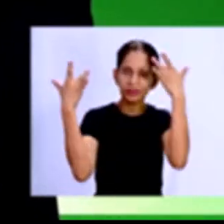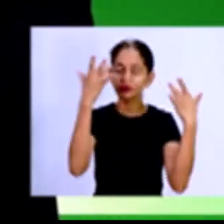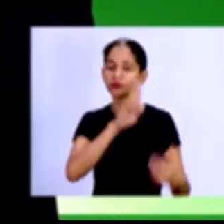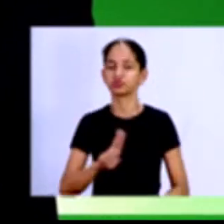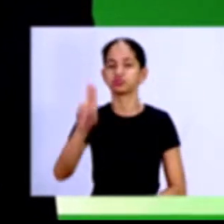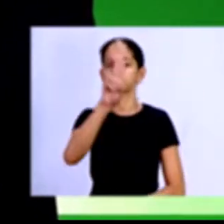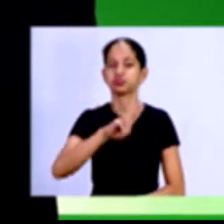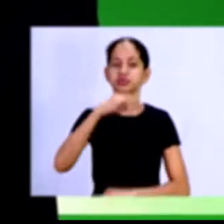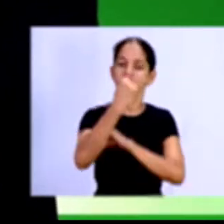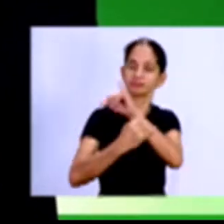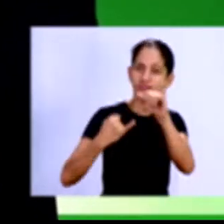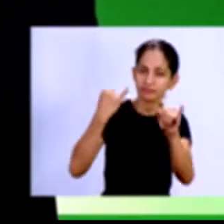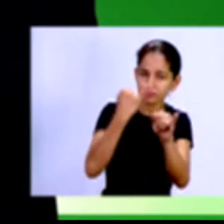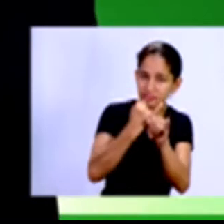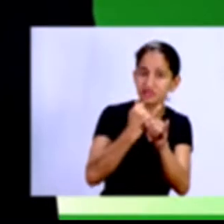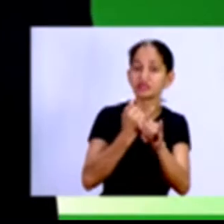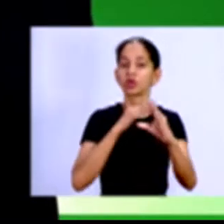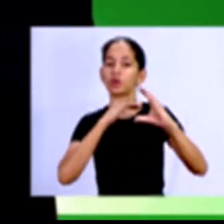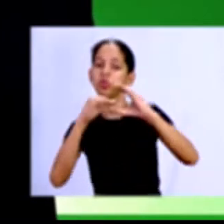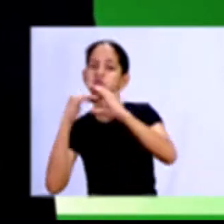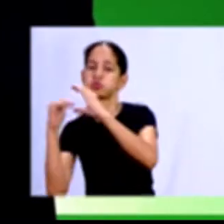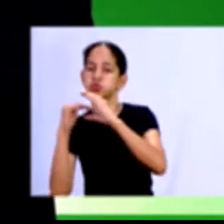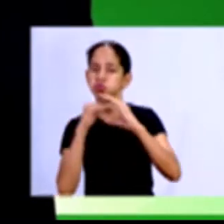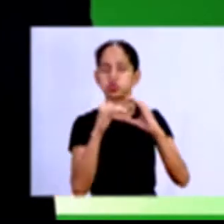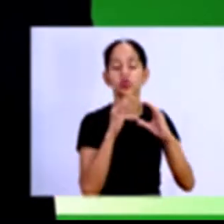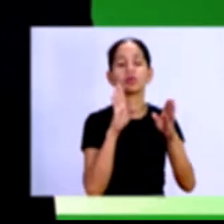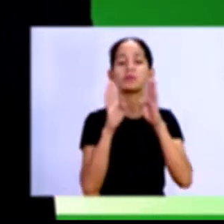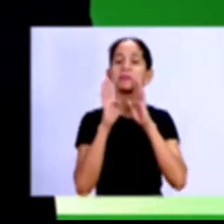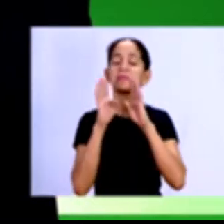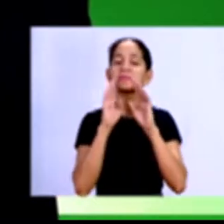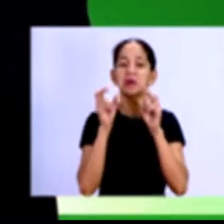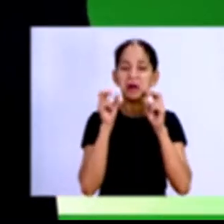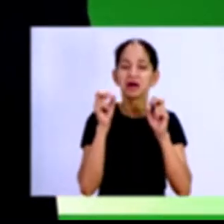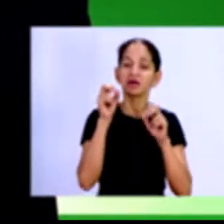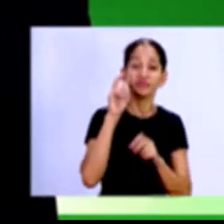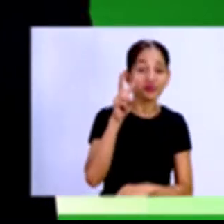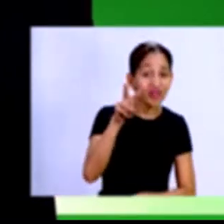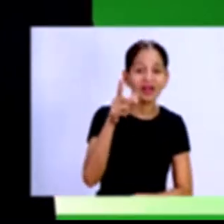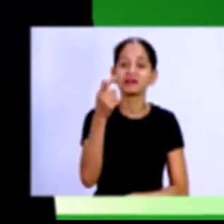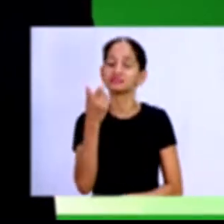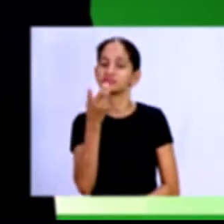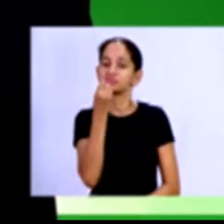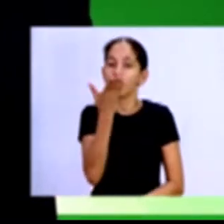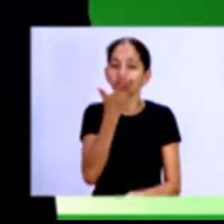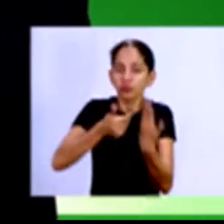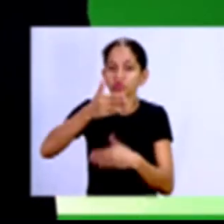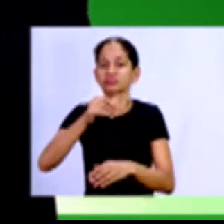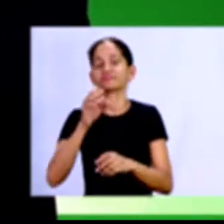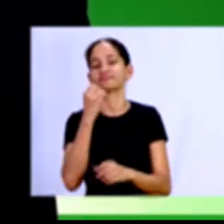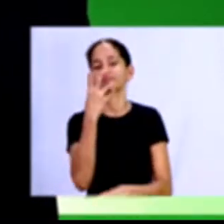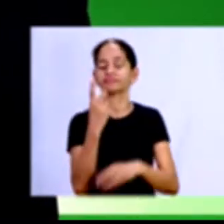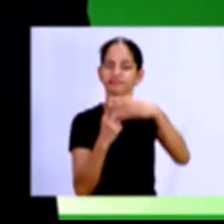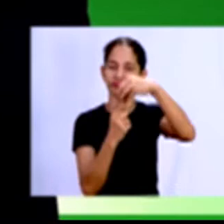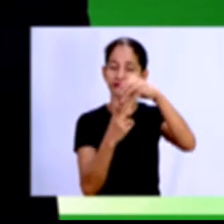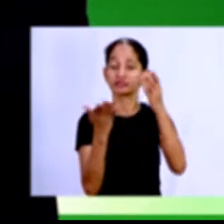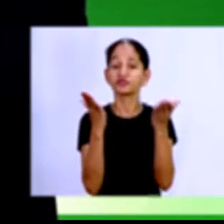utilizar a internet, você troca e-mail, você acessa a página, você lê conteúdos na web, você começa a perceber